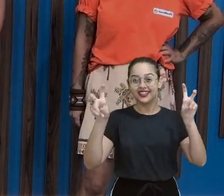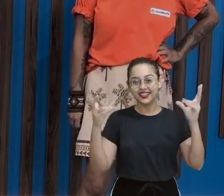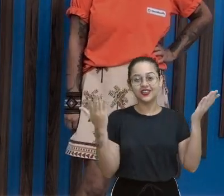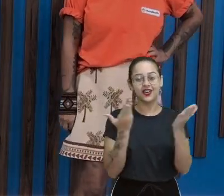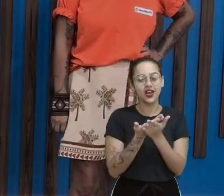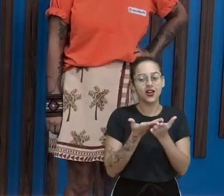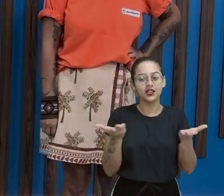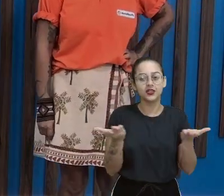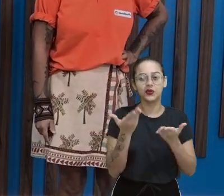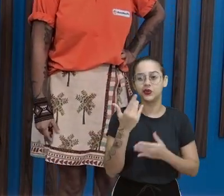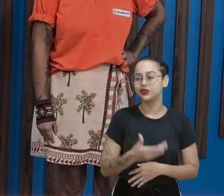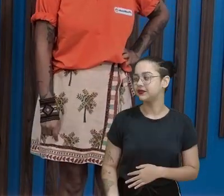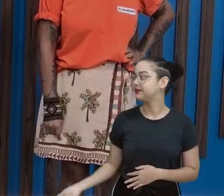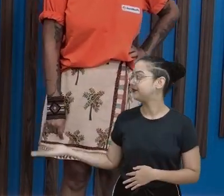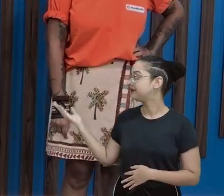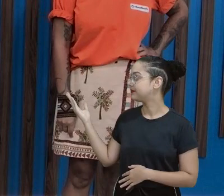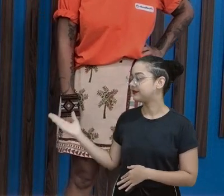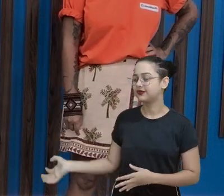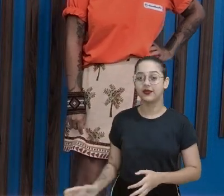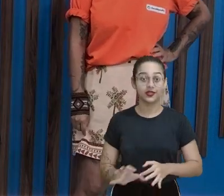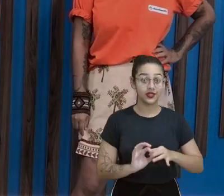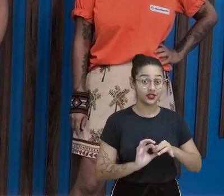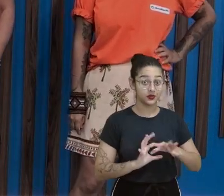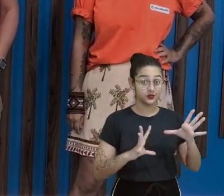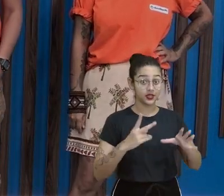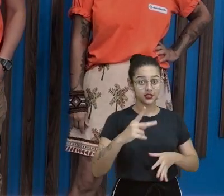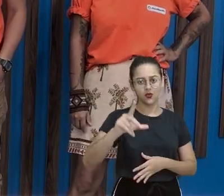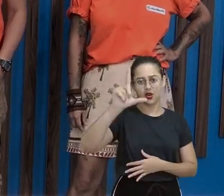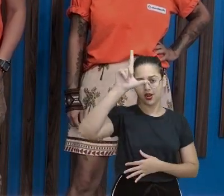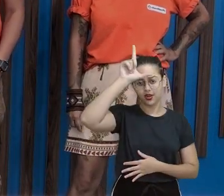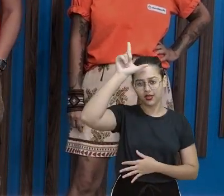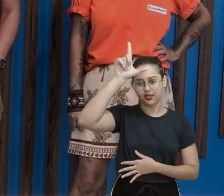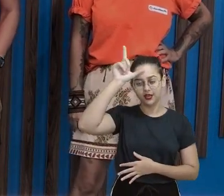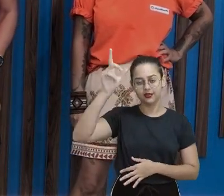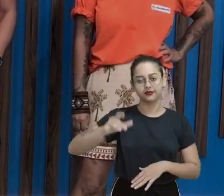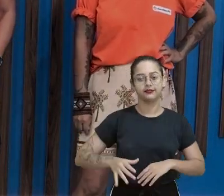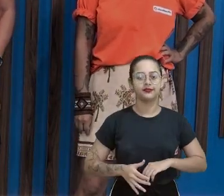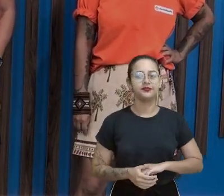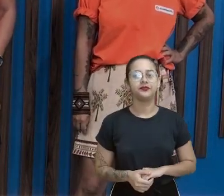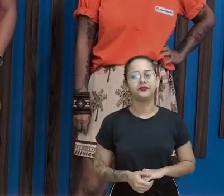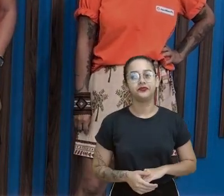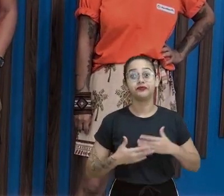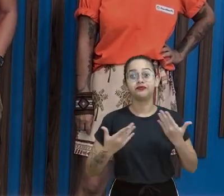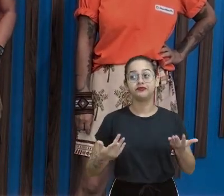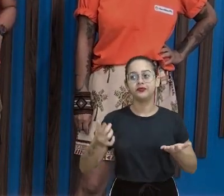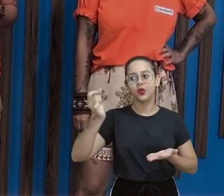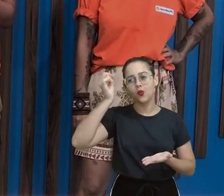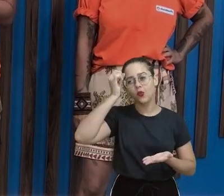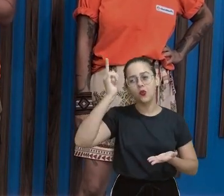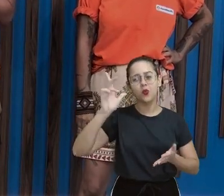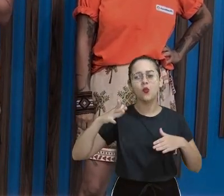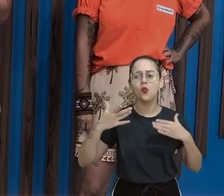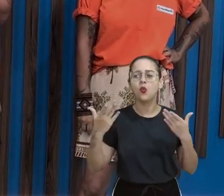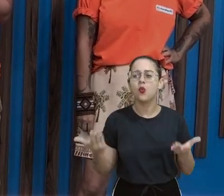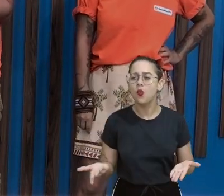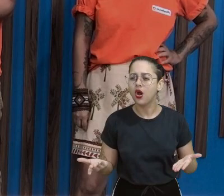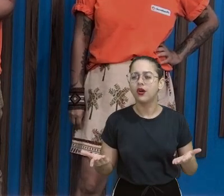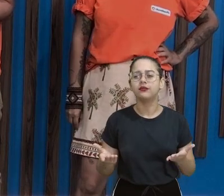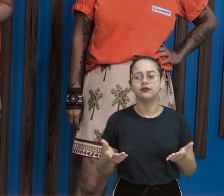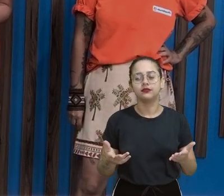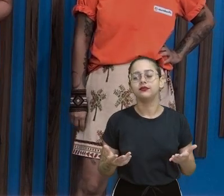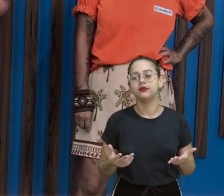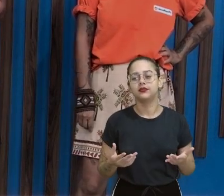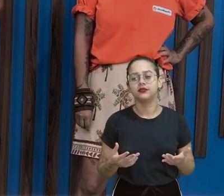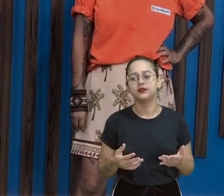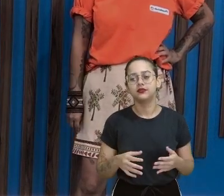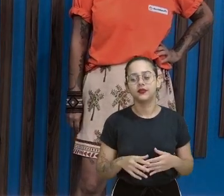hoje: Convoque seu líder. Olha aí. Opa! Então, a ideia, né, desse fechamento